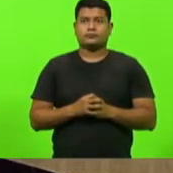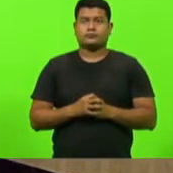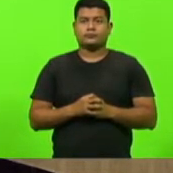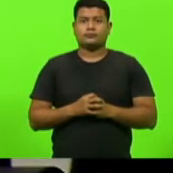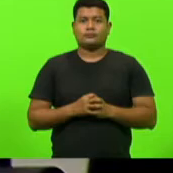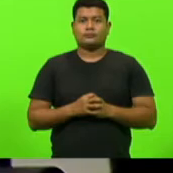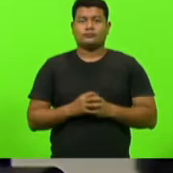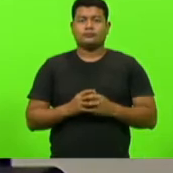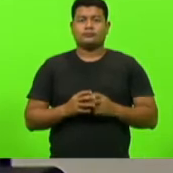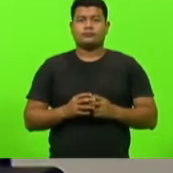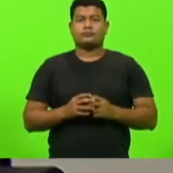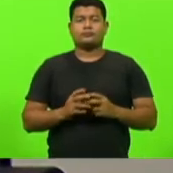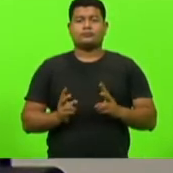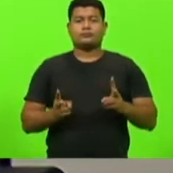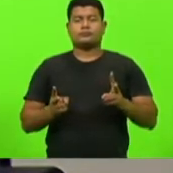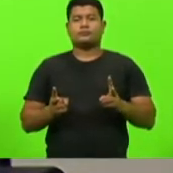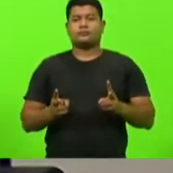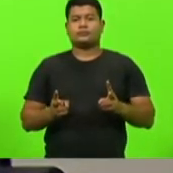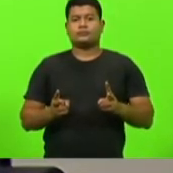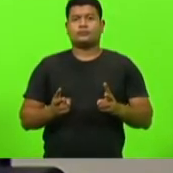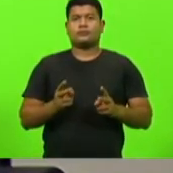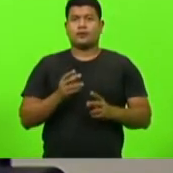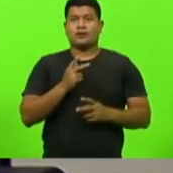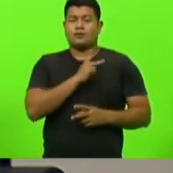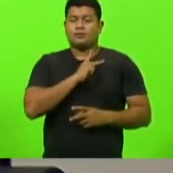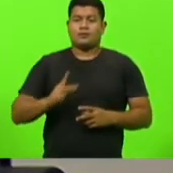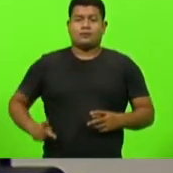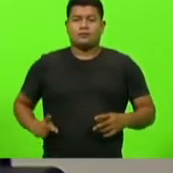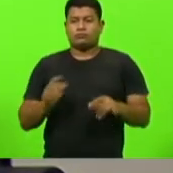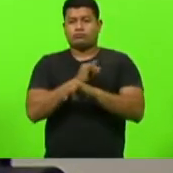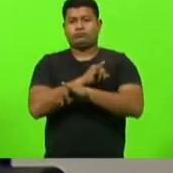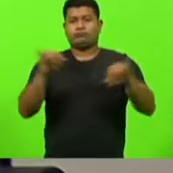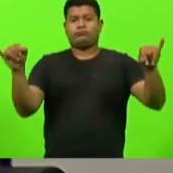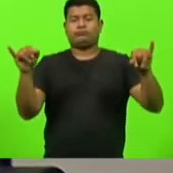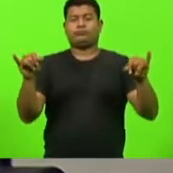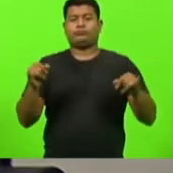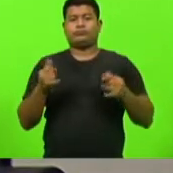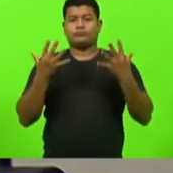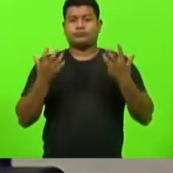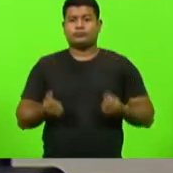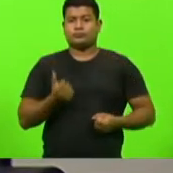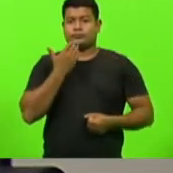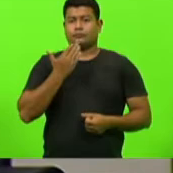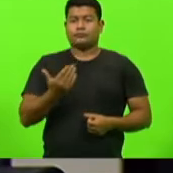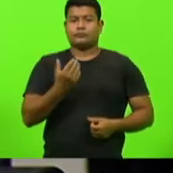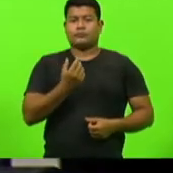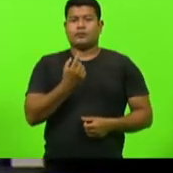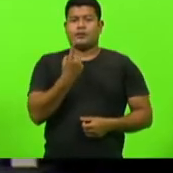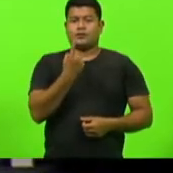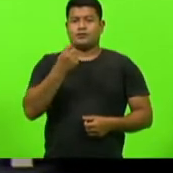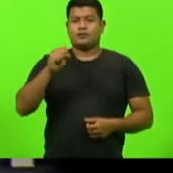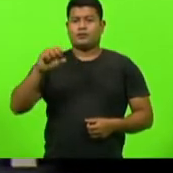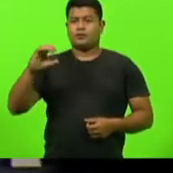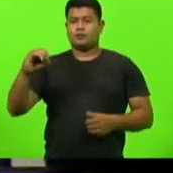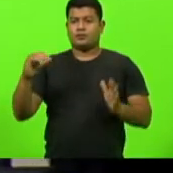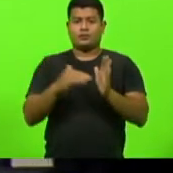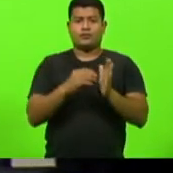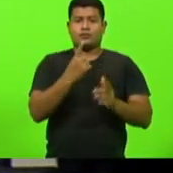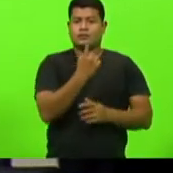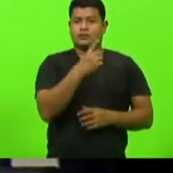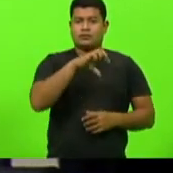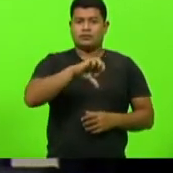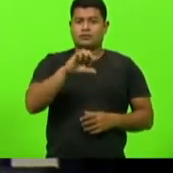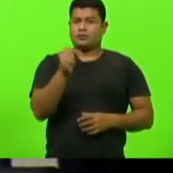Ainda esta Previdência comunica que defere os seguintes requerimentos. Requerimento 180 a 198.